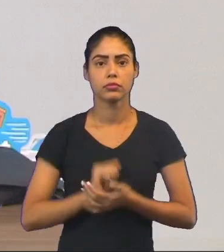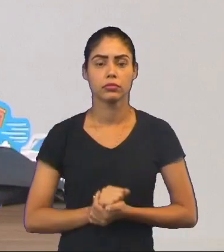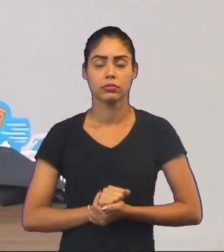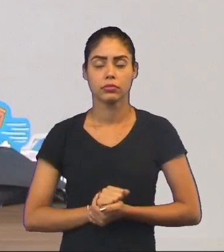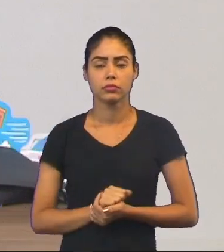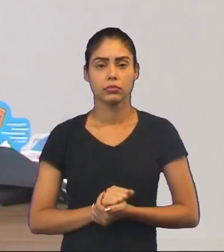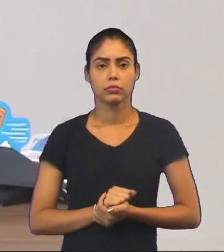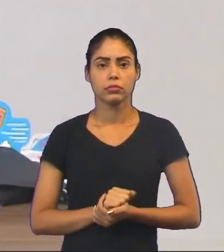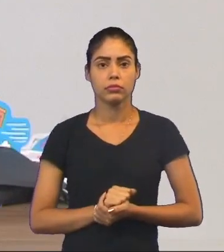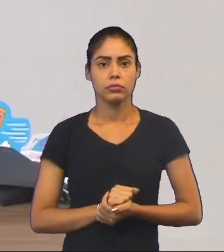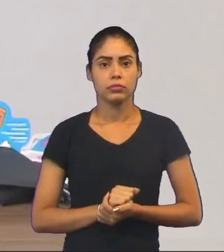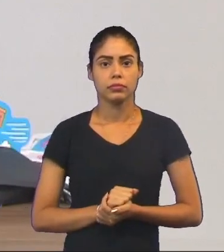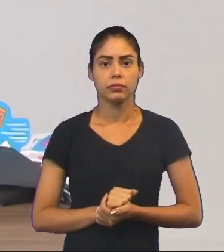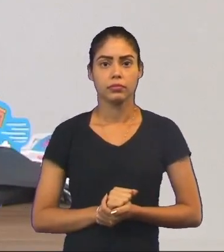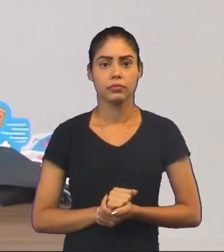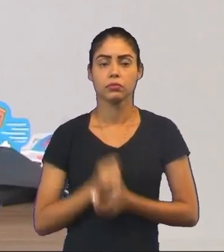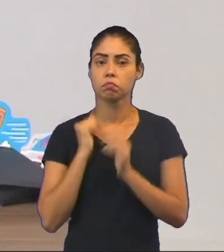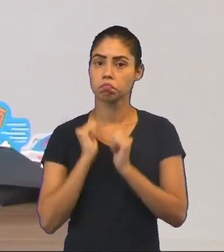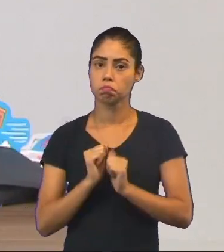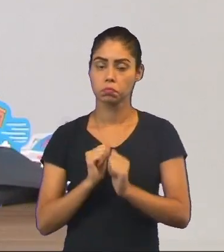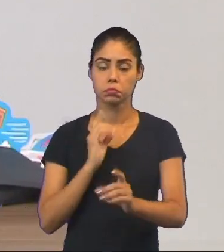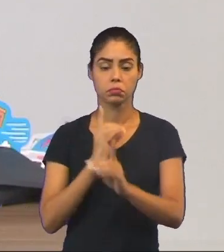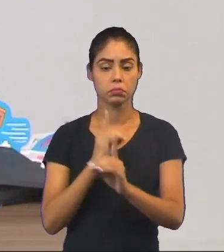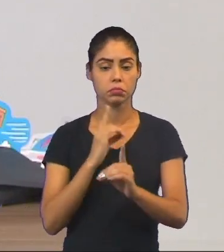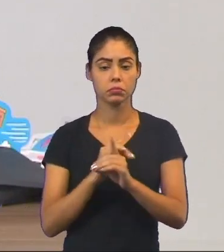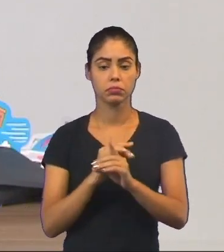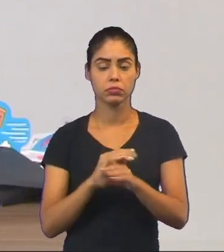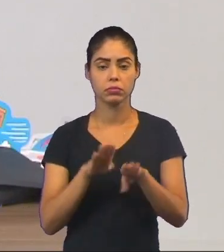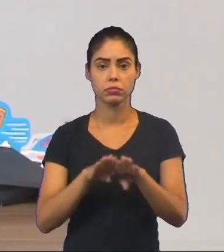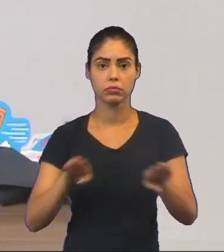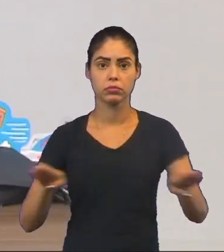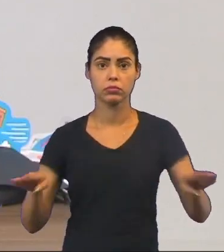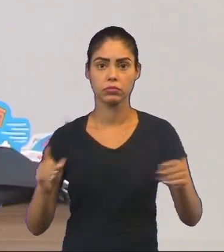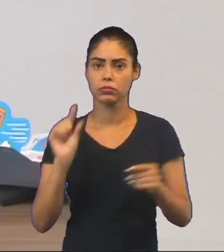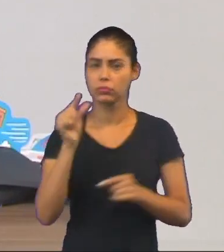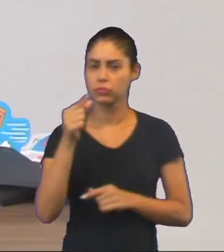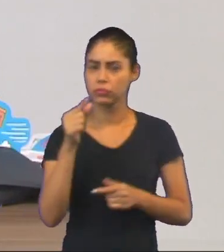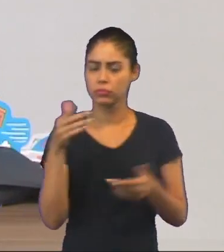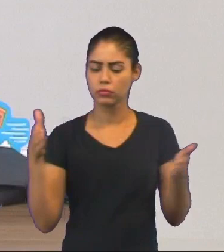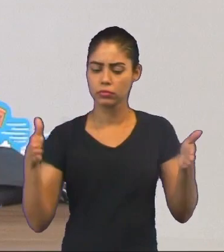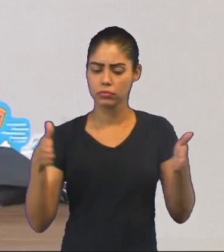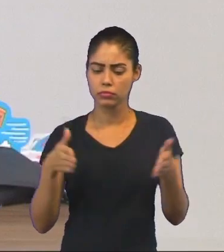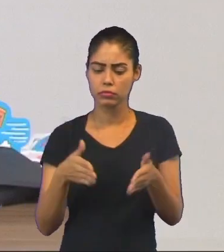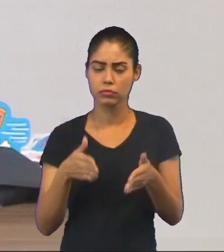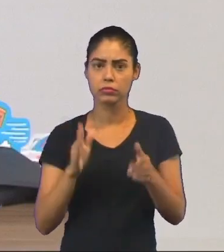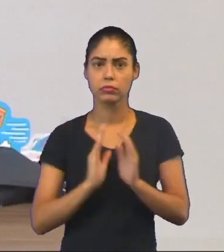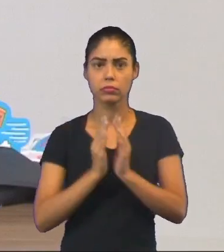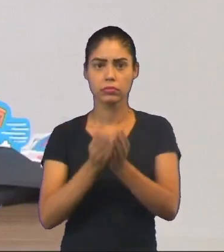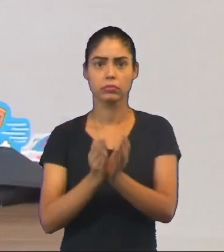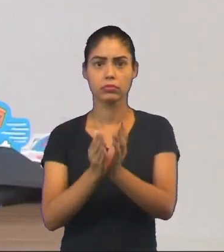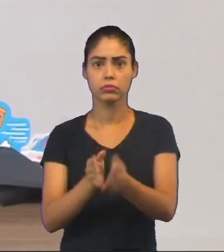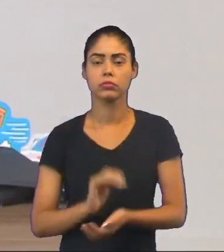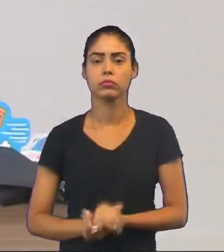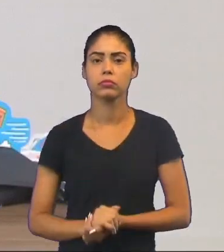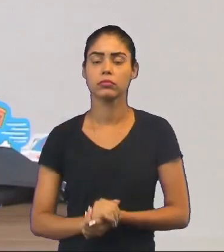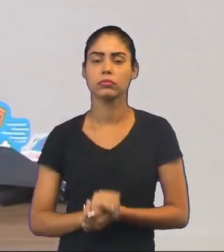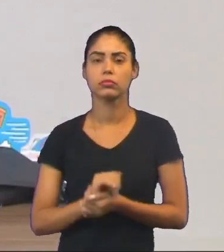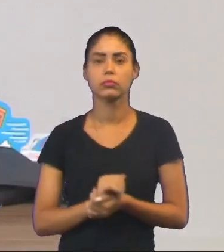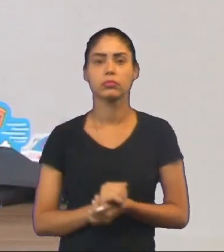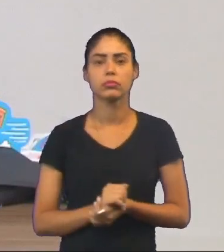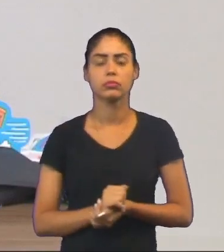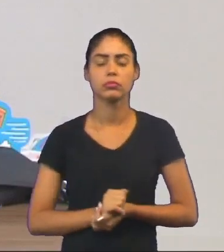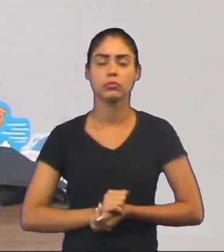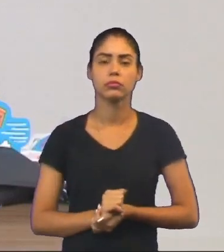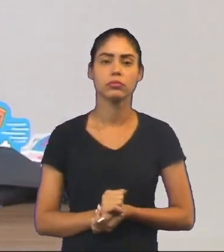nós encontramos até balsas, nós podemos encontrar pequenas embarcações, lanchas, não é